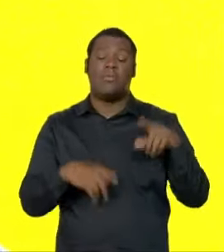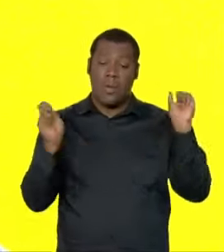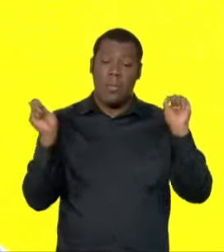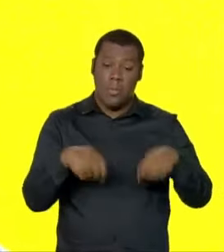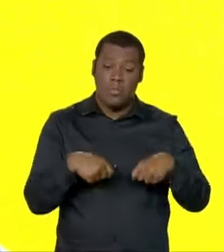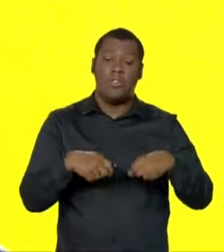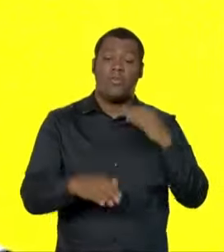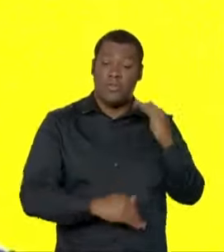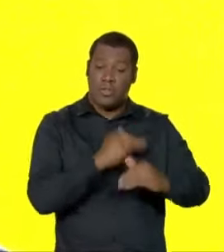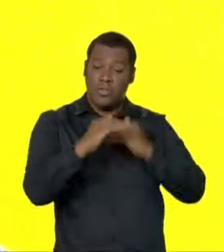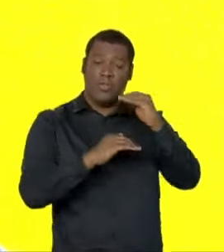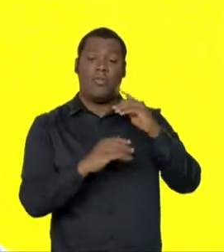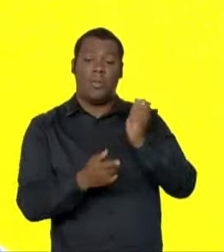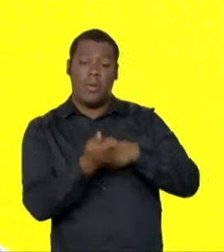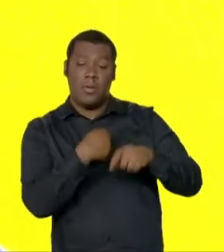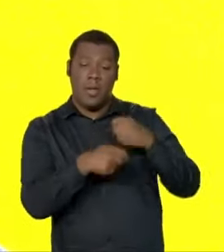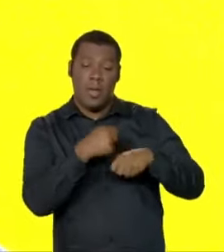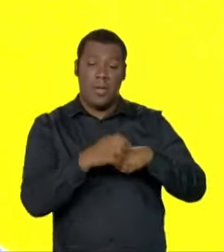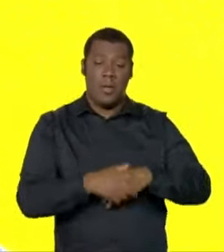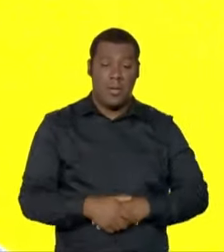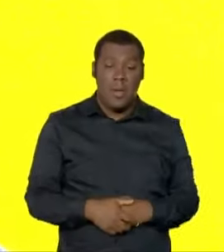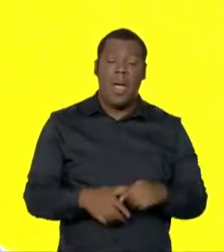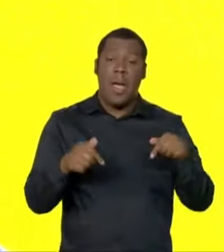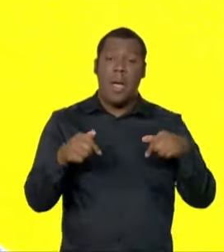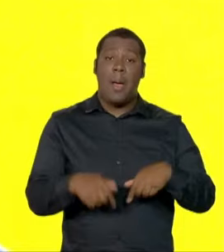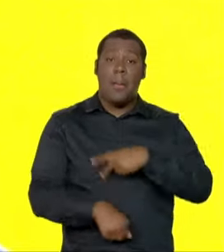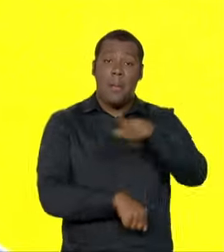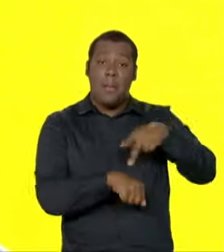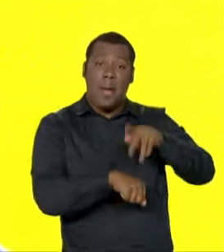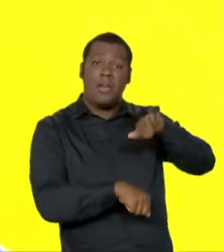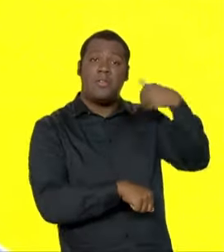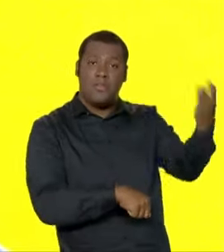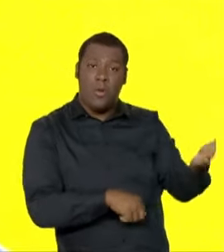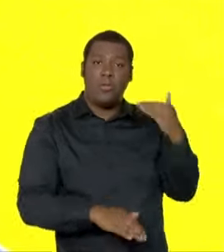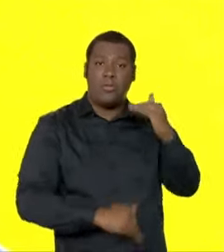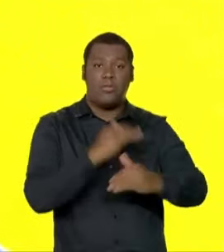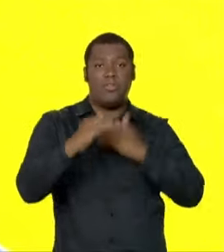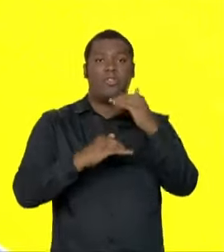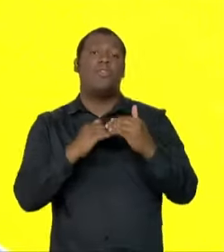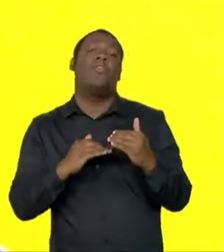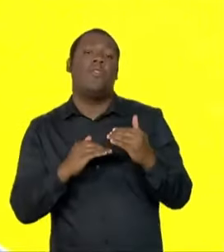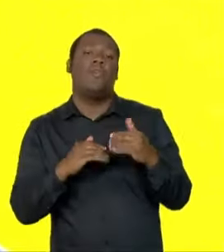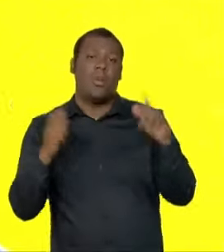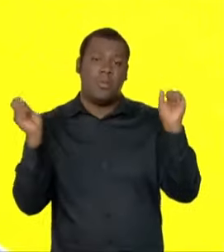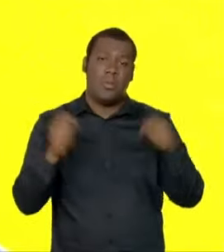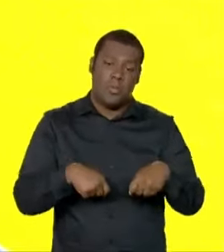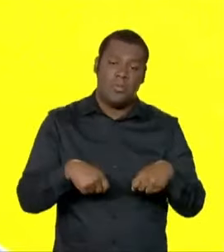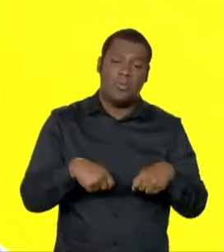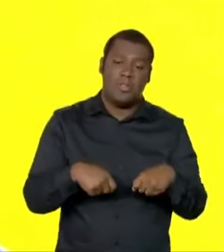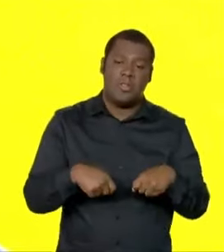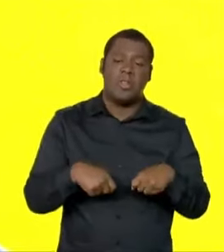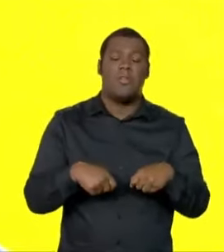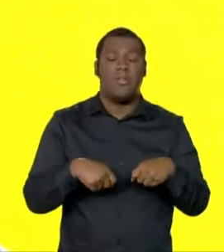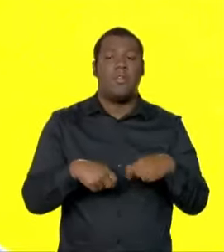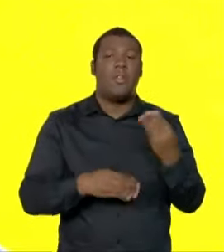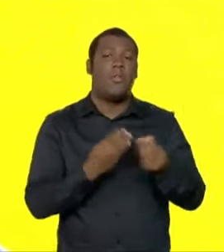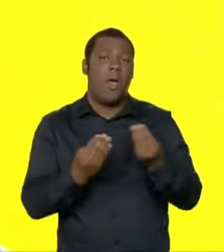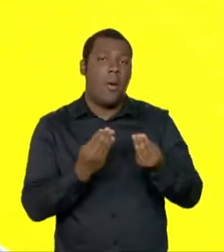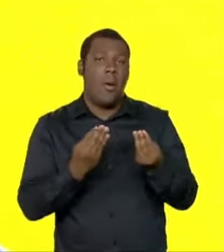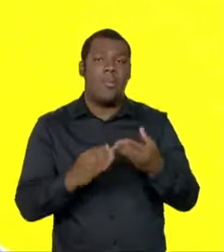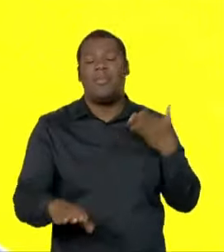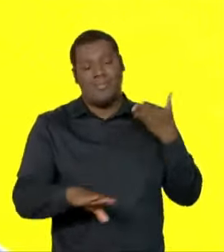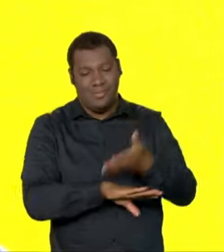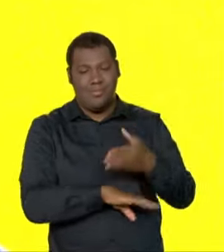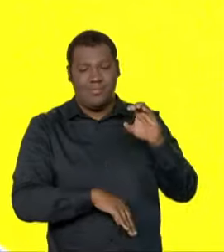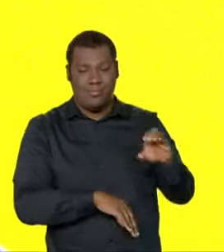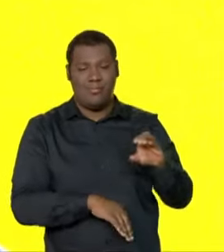de qualquer país. Nenhum país se desenvolveu sem essa alavanca. E não olhando para um segmento